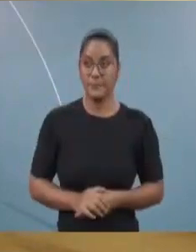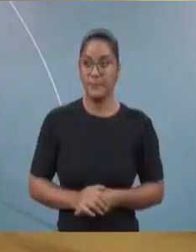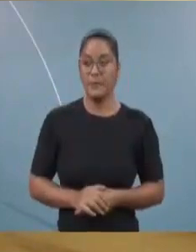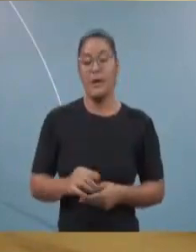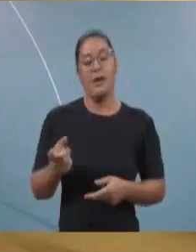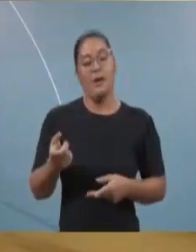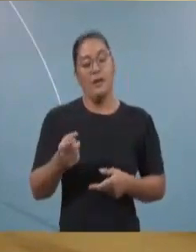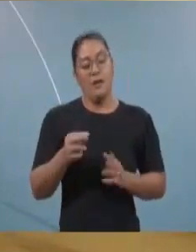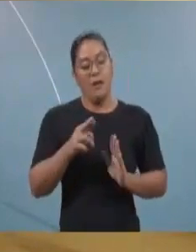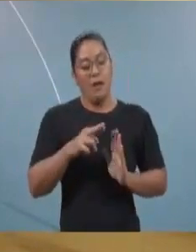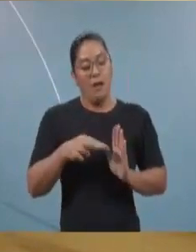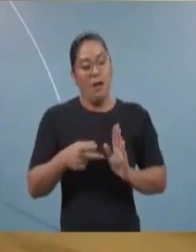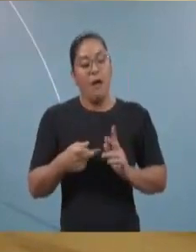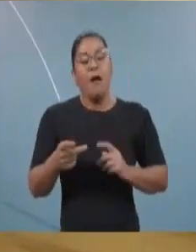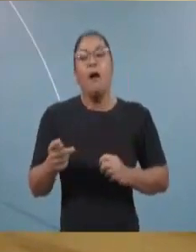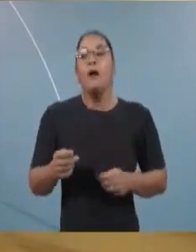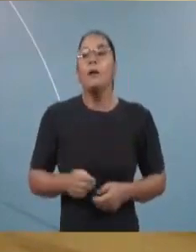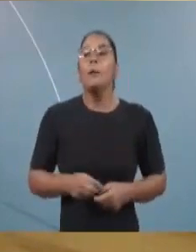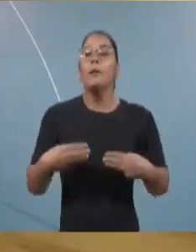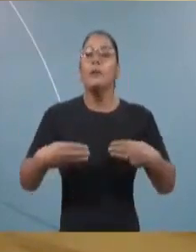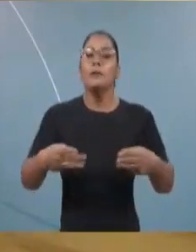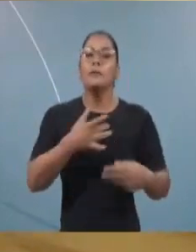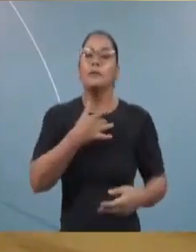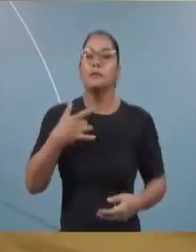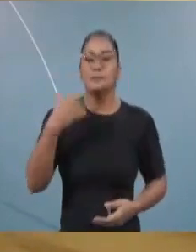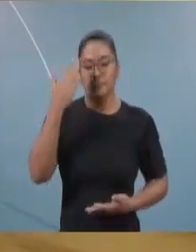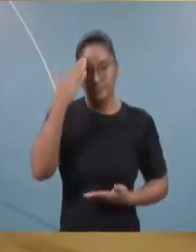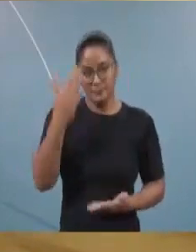regular pelo Ministério da Saúde